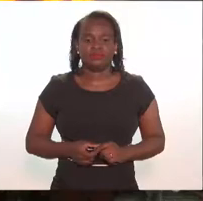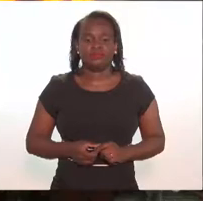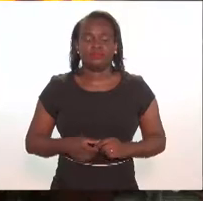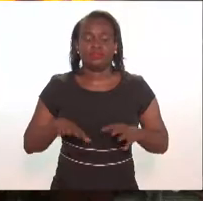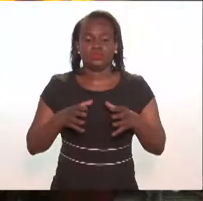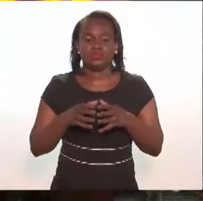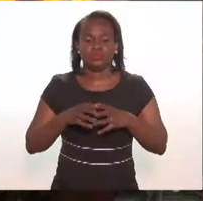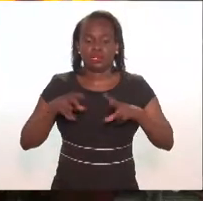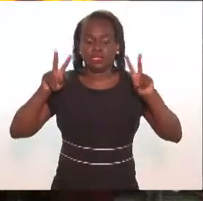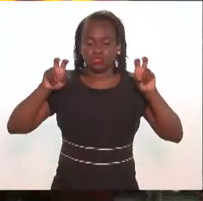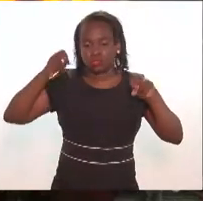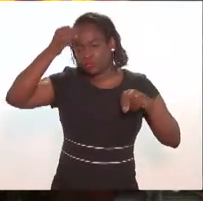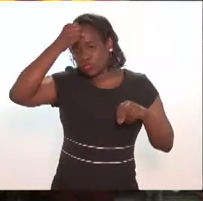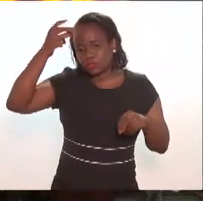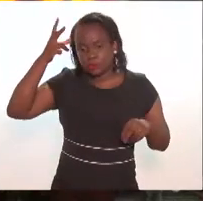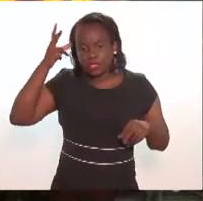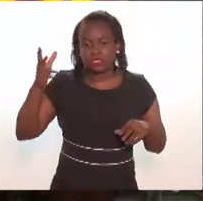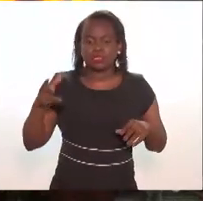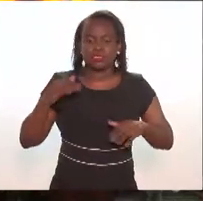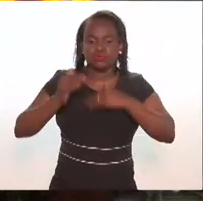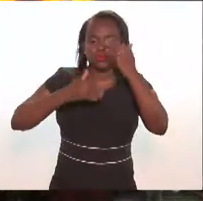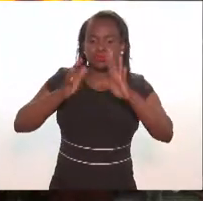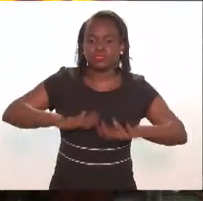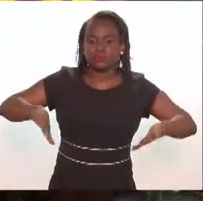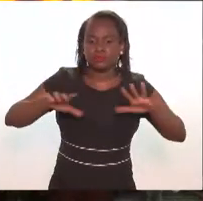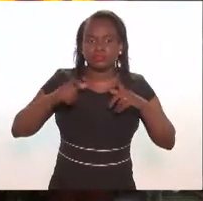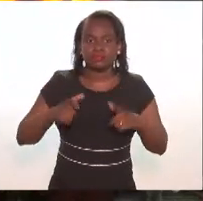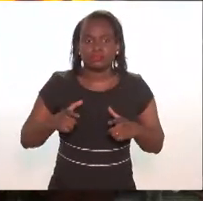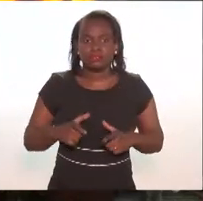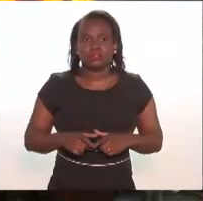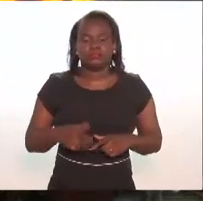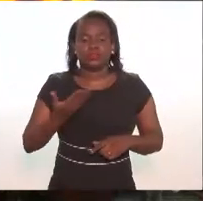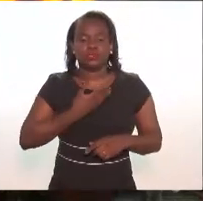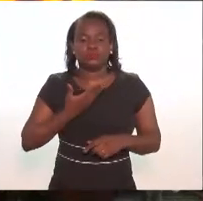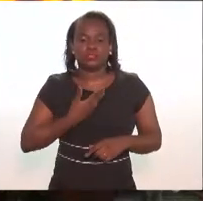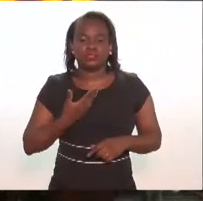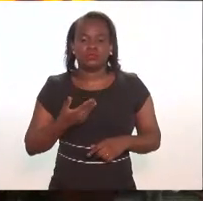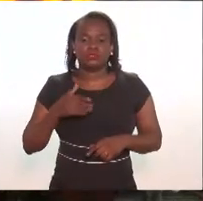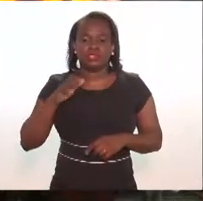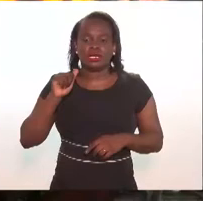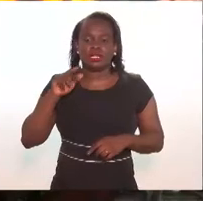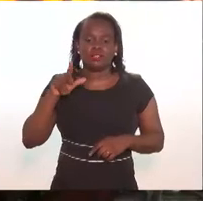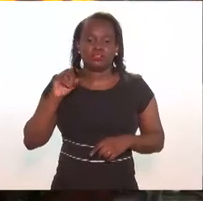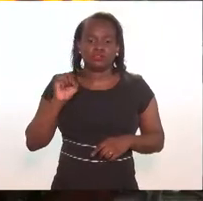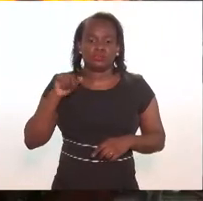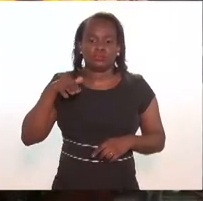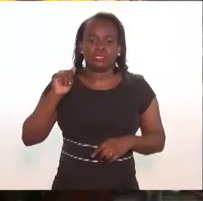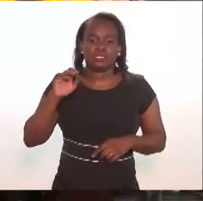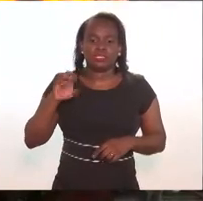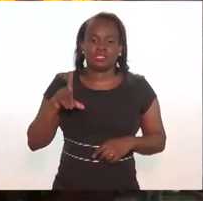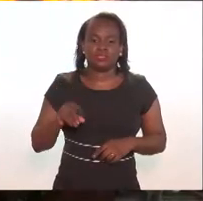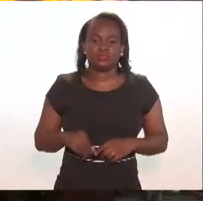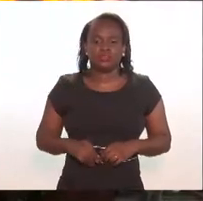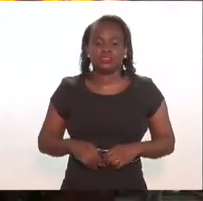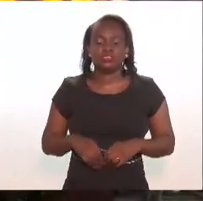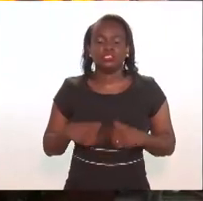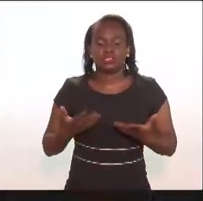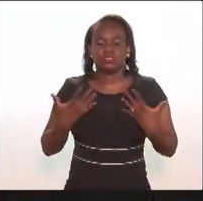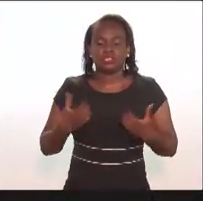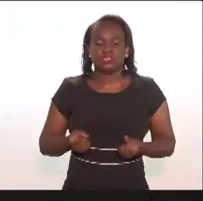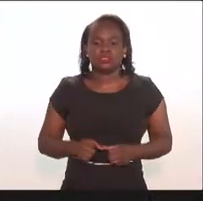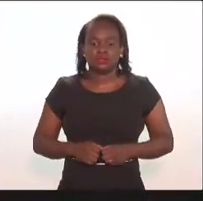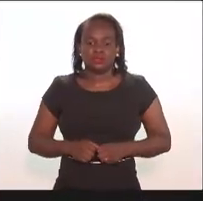Comissão de Assuntos Municipais, Desenvolvimento Regional, meu amigo, meu irmão Carlos Macedo. Presidente,